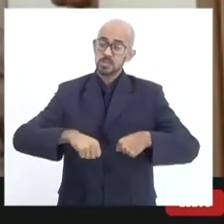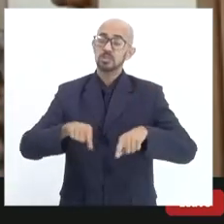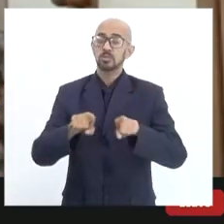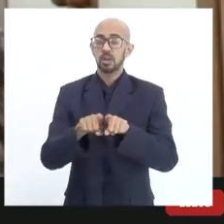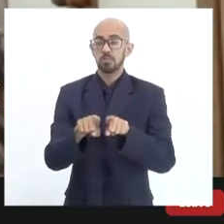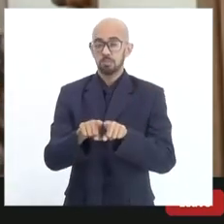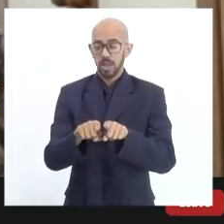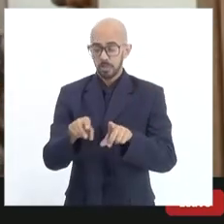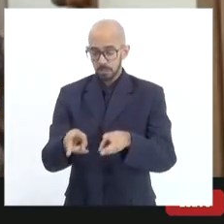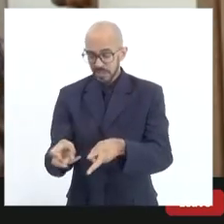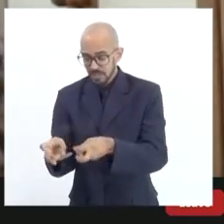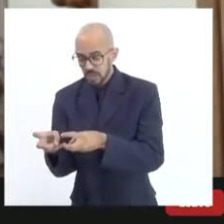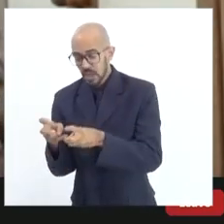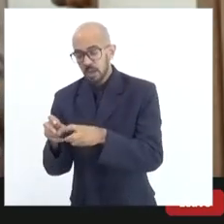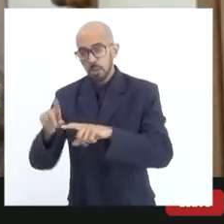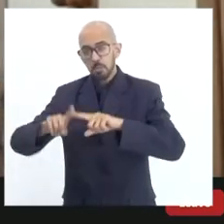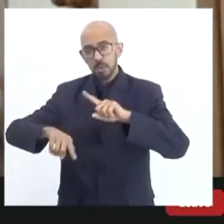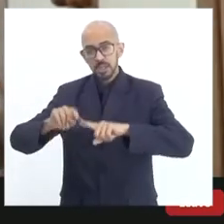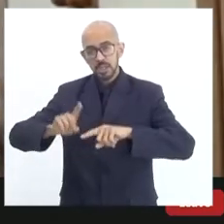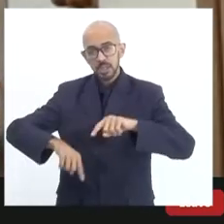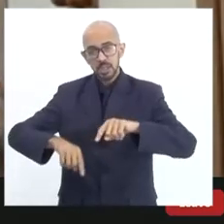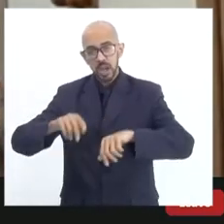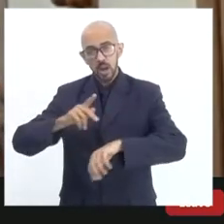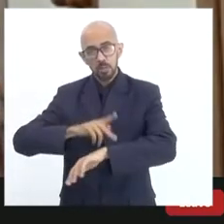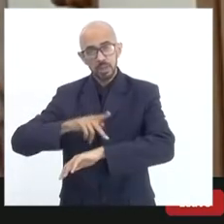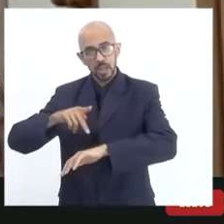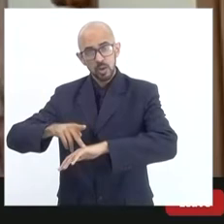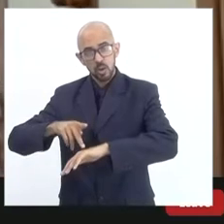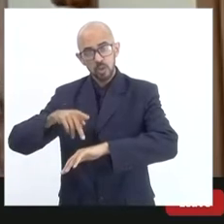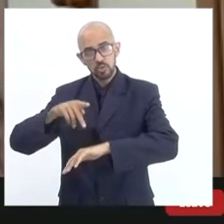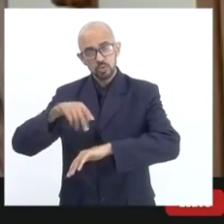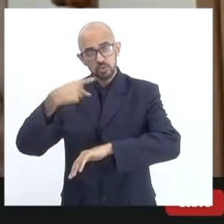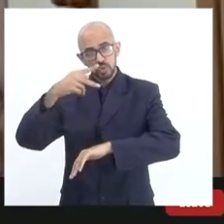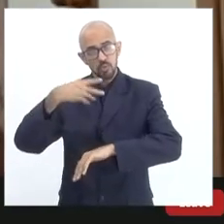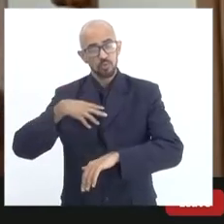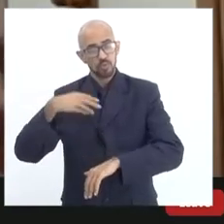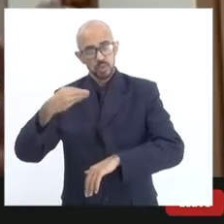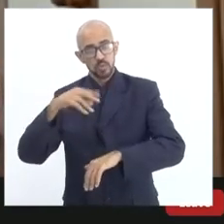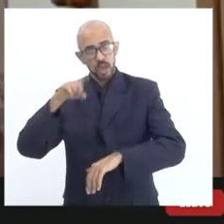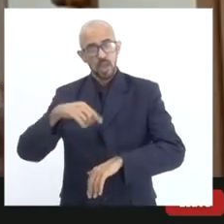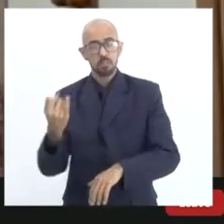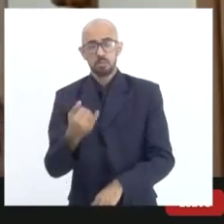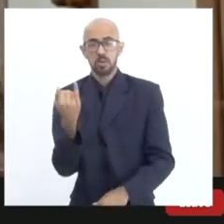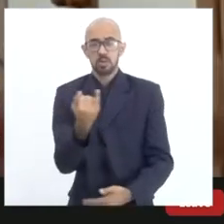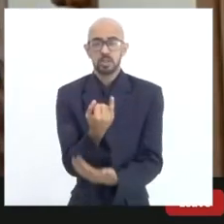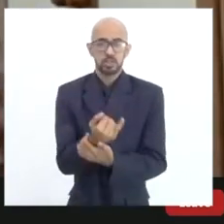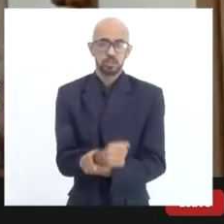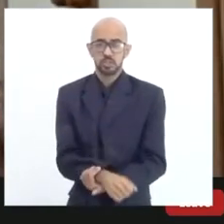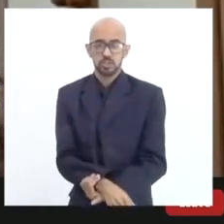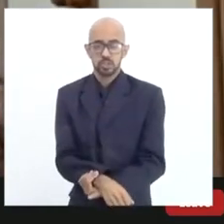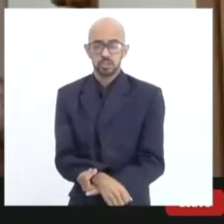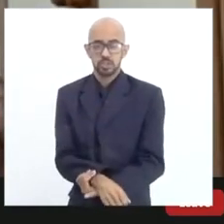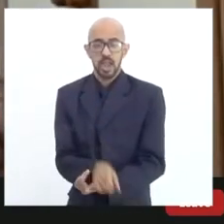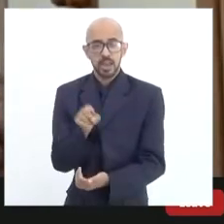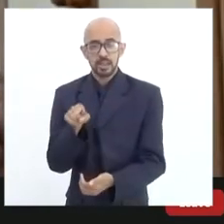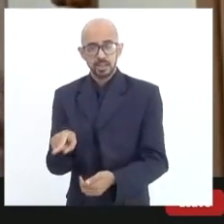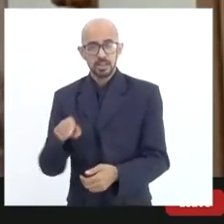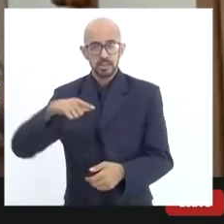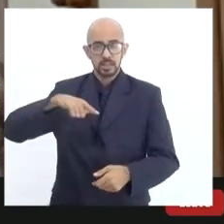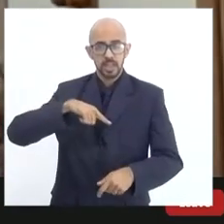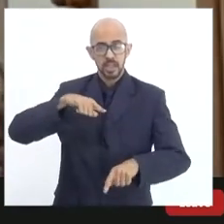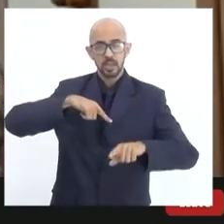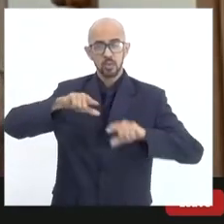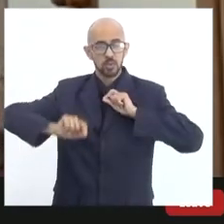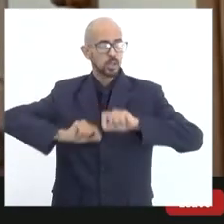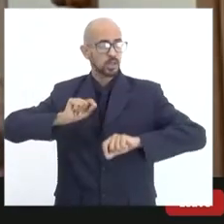material pedagógico dos seus filhos, isso é muito importante, porque ali, entroncado, pode